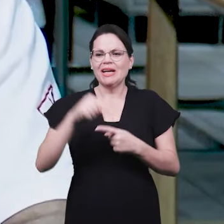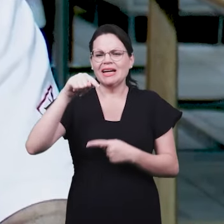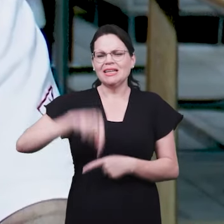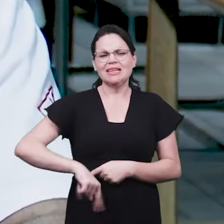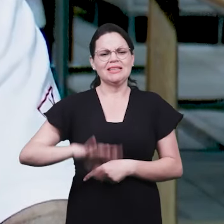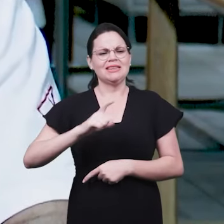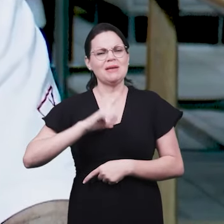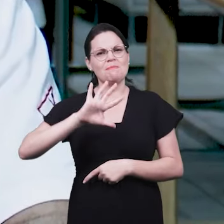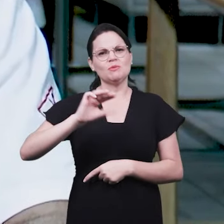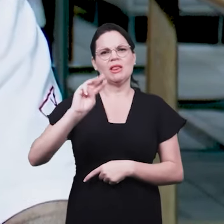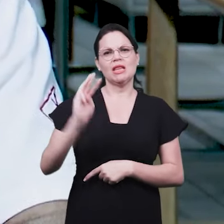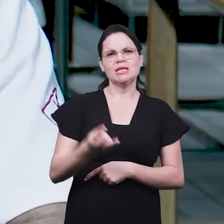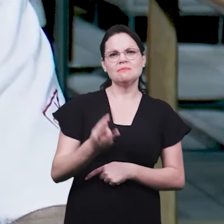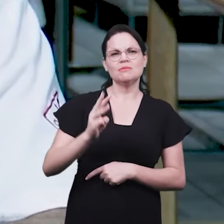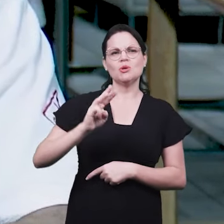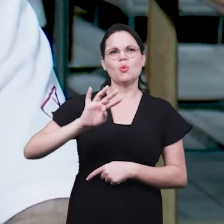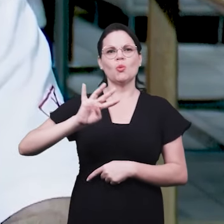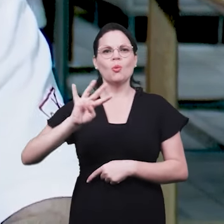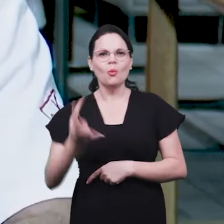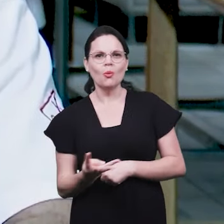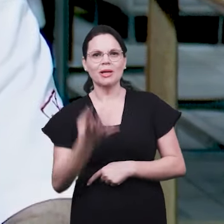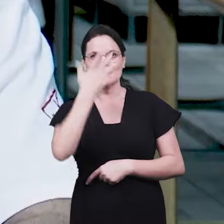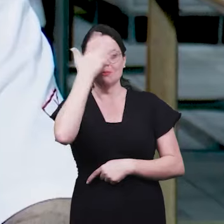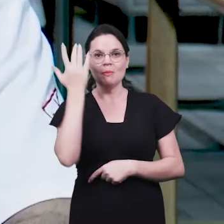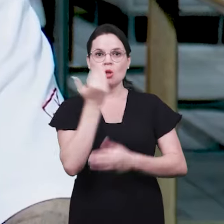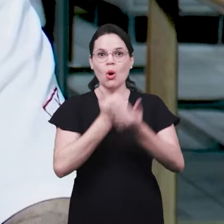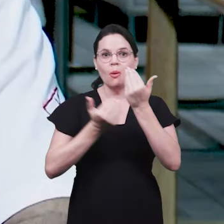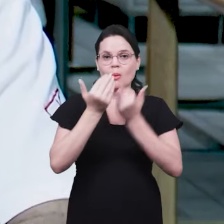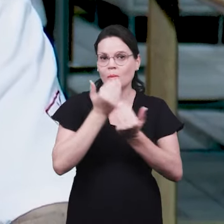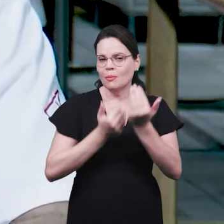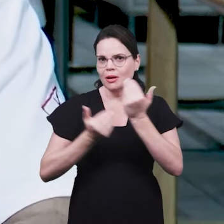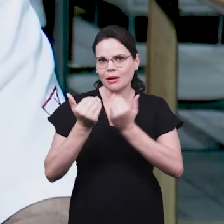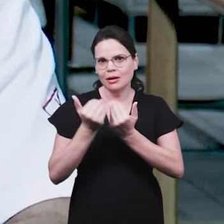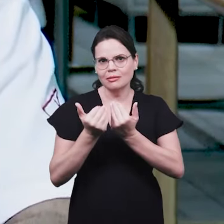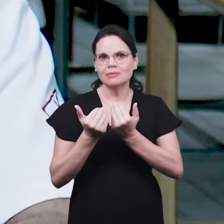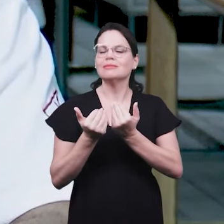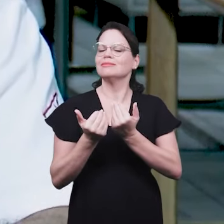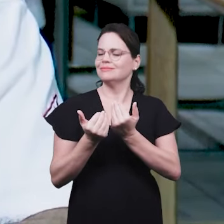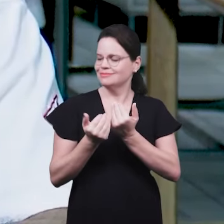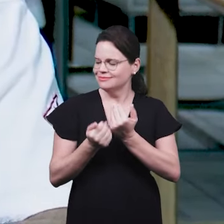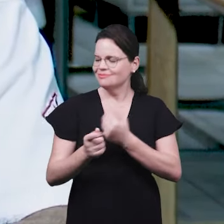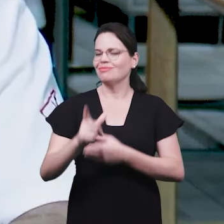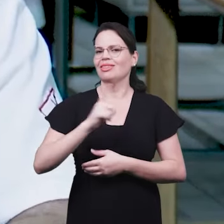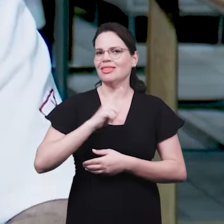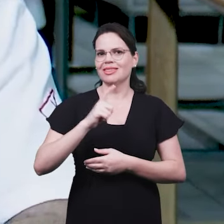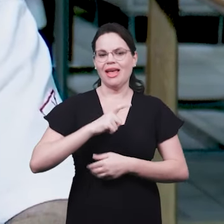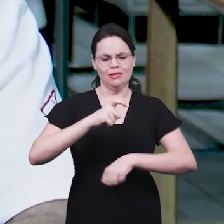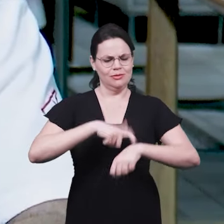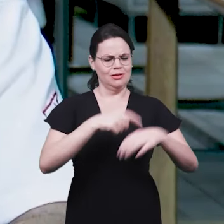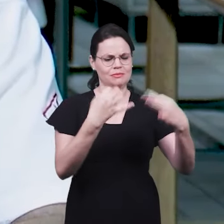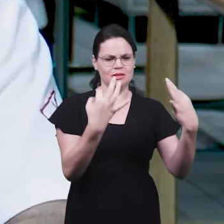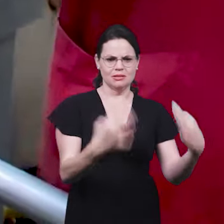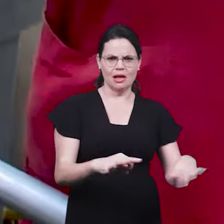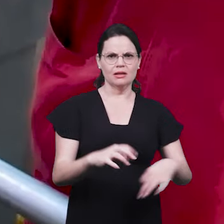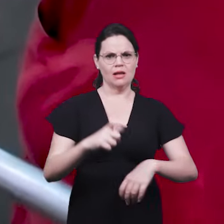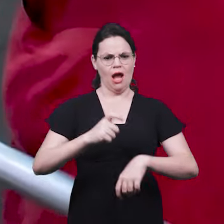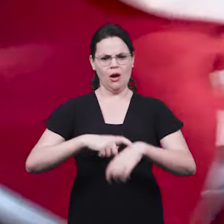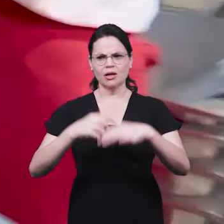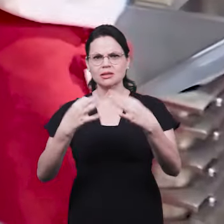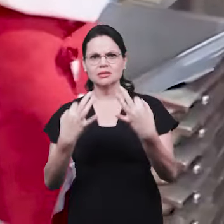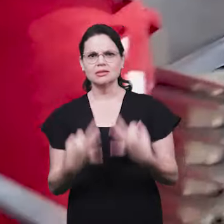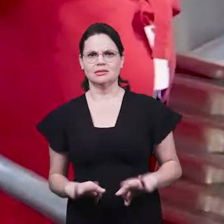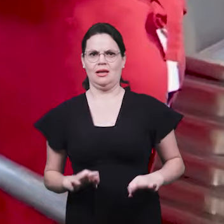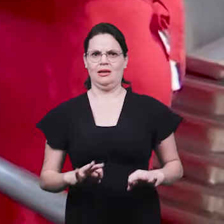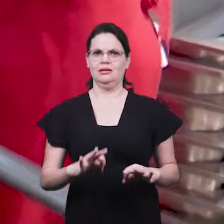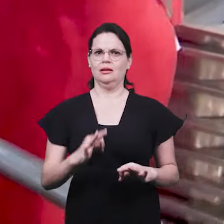mil, 4 mil pessoas às vezes, pessoas se alimentando, comendo, fazendo suas refeições no tempo certo, no tempo correto,